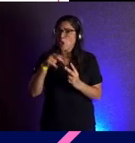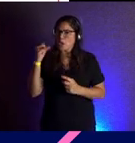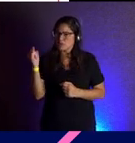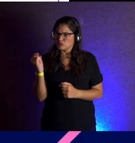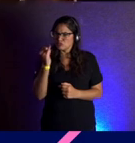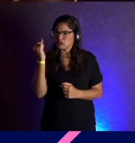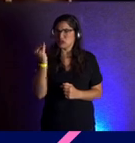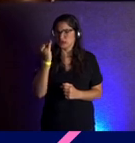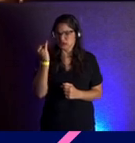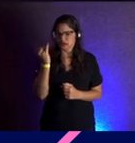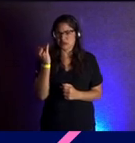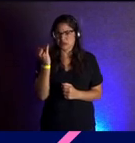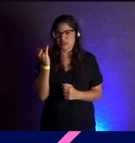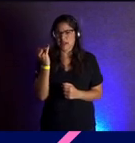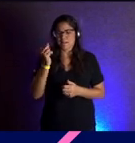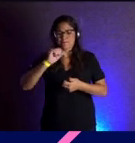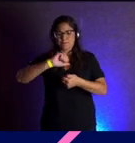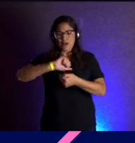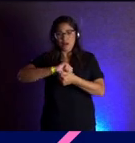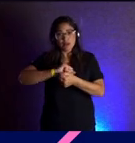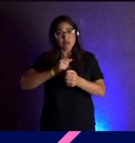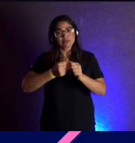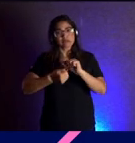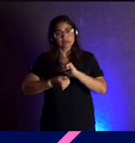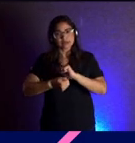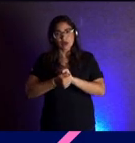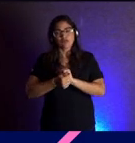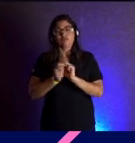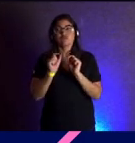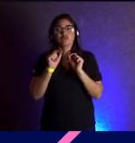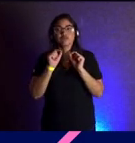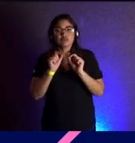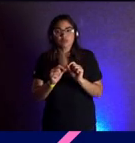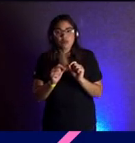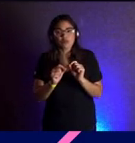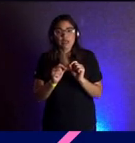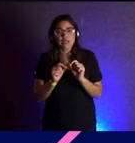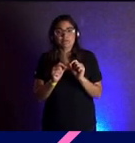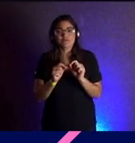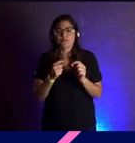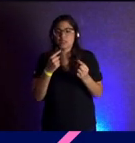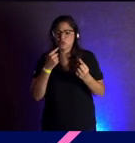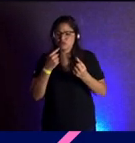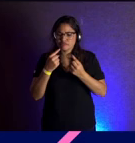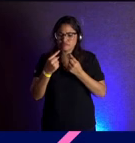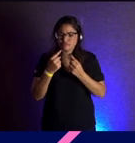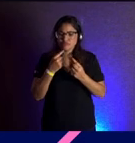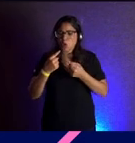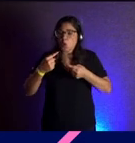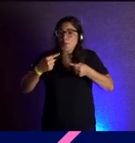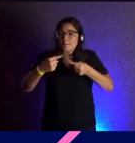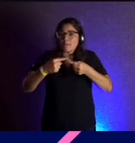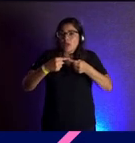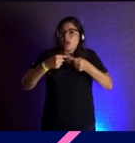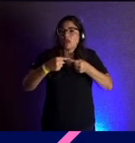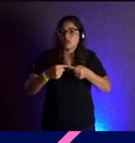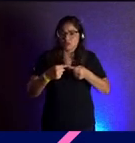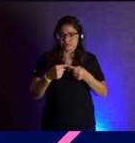mitigação e a adaptação. A adaptação dialoga centralmente com a questão de justiça climática.